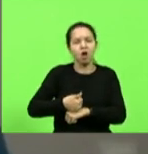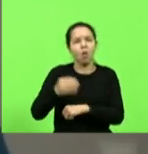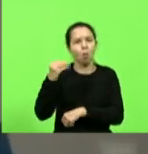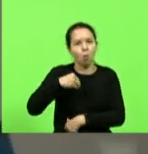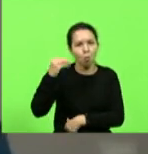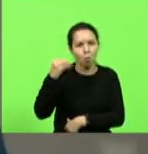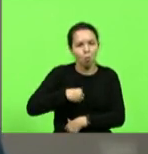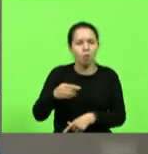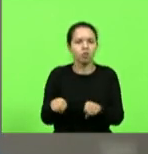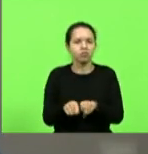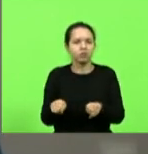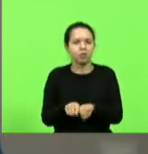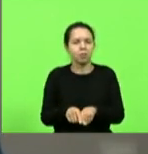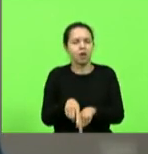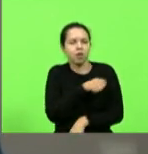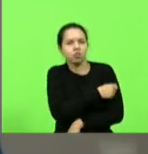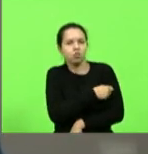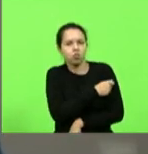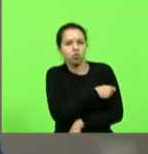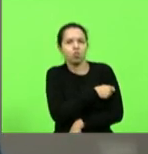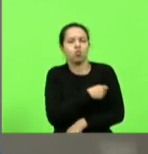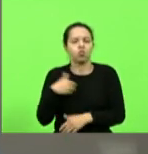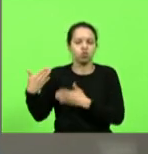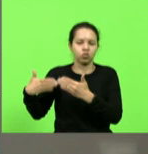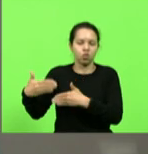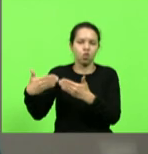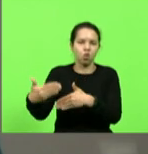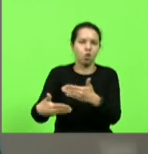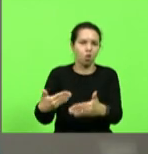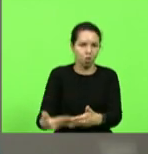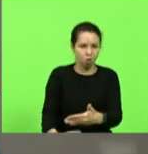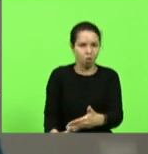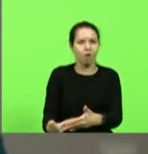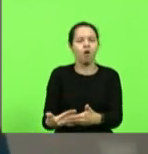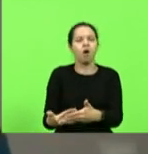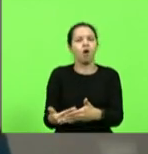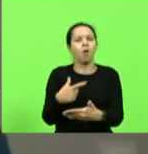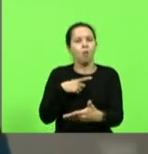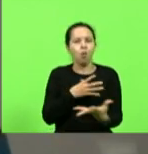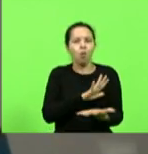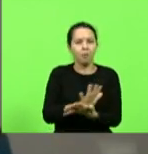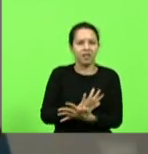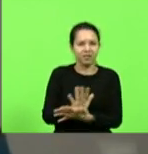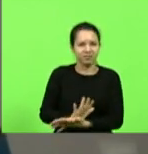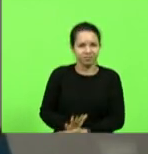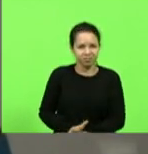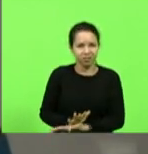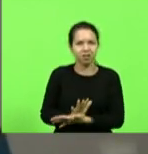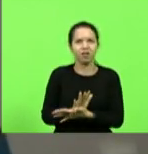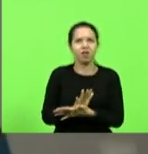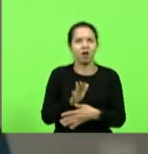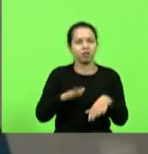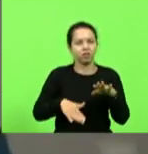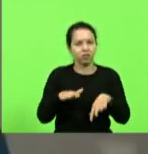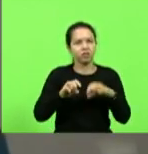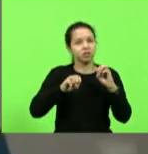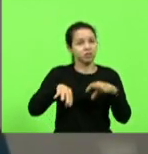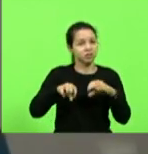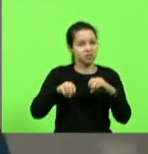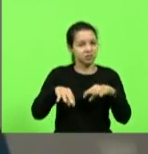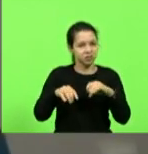estudantes com trajetórias de escolarização tão marcadas por processos de humilhação, de muitas vezes de um ensino que